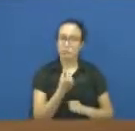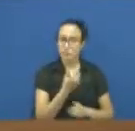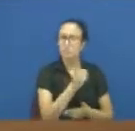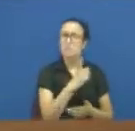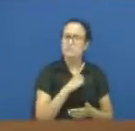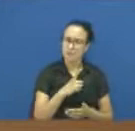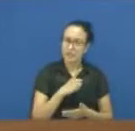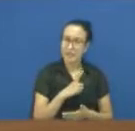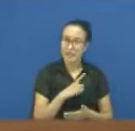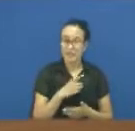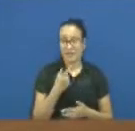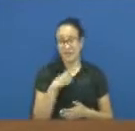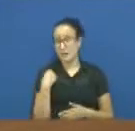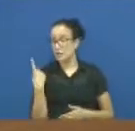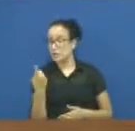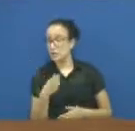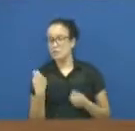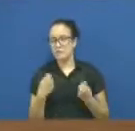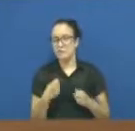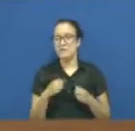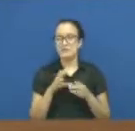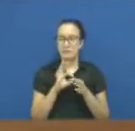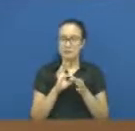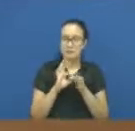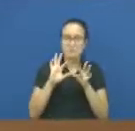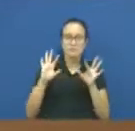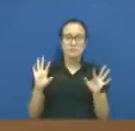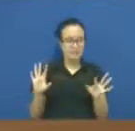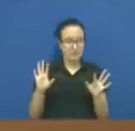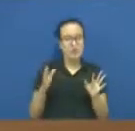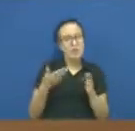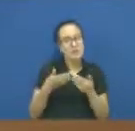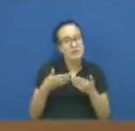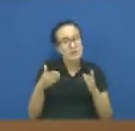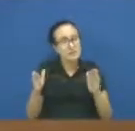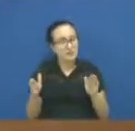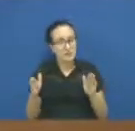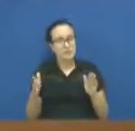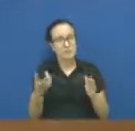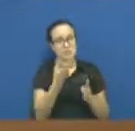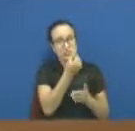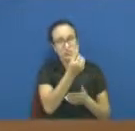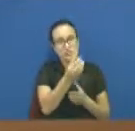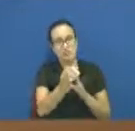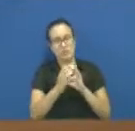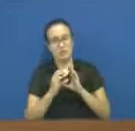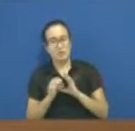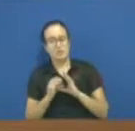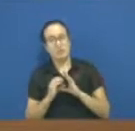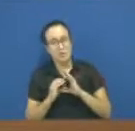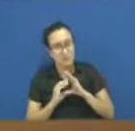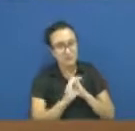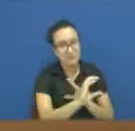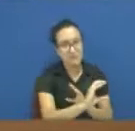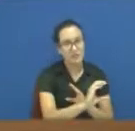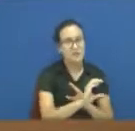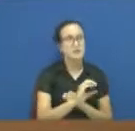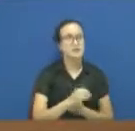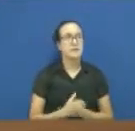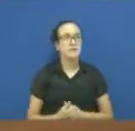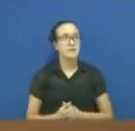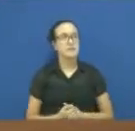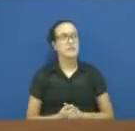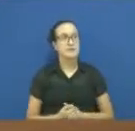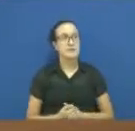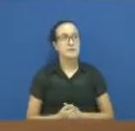abrir um espaço no orçamento municipal para que esse dinheiro entre e saia. Então, o dinheiro para sair da empresa e ir para